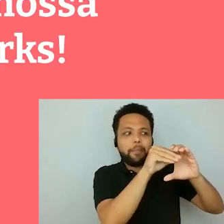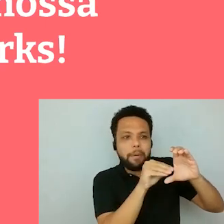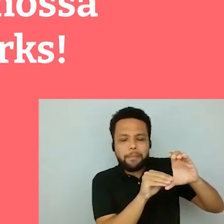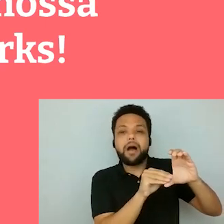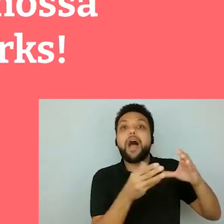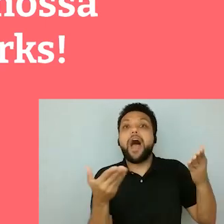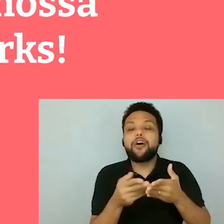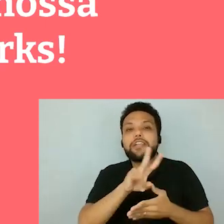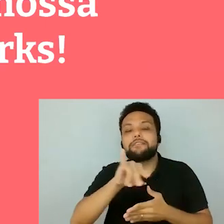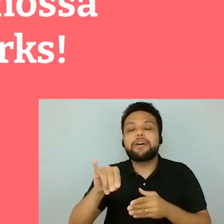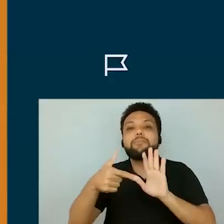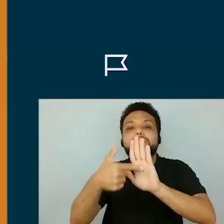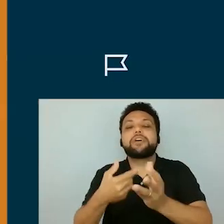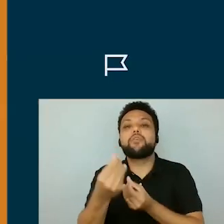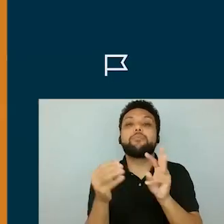na TOTORS.